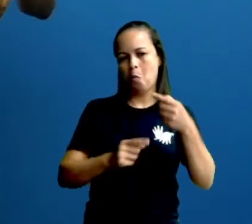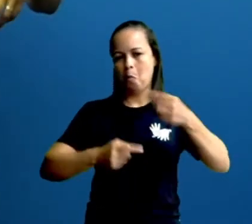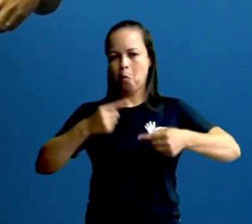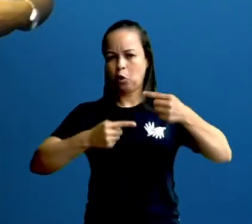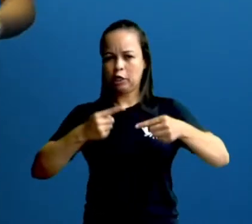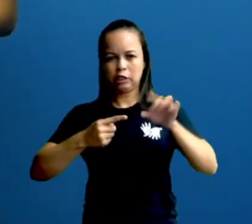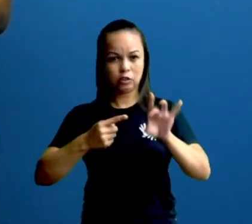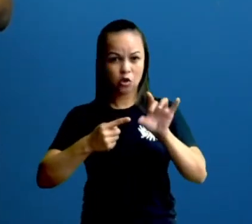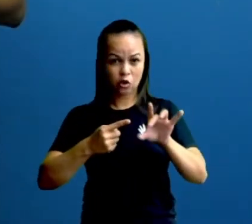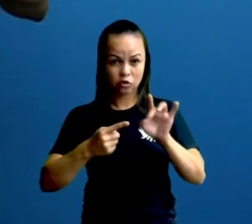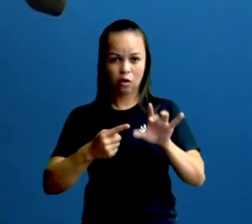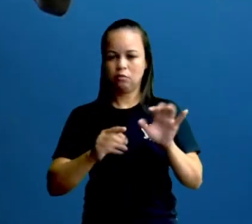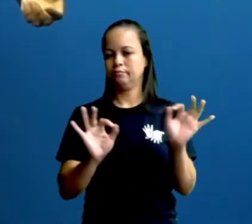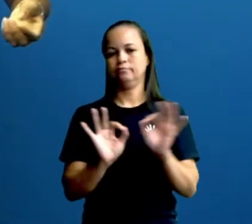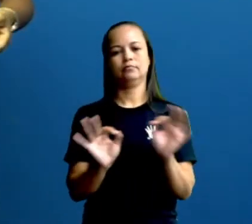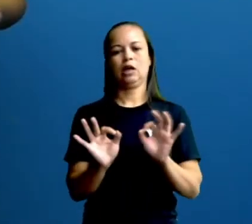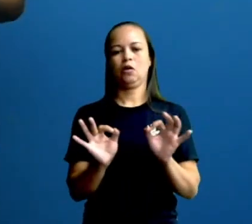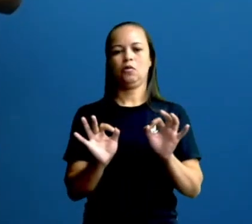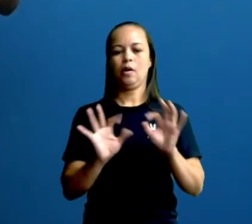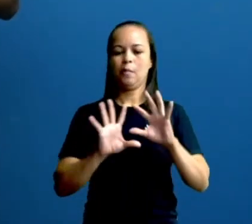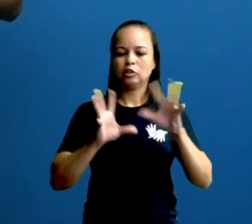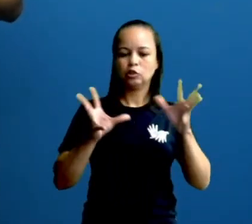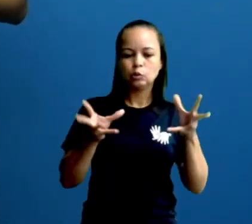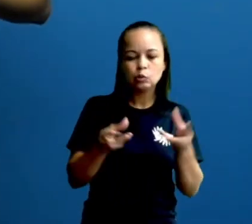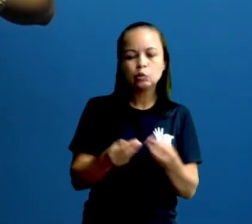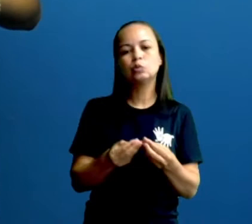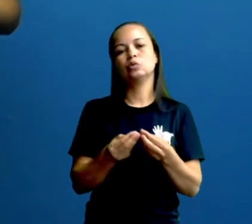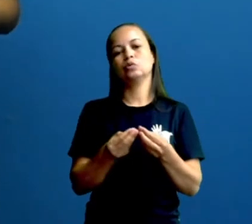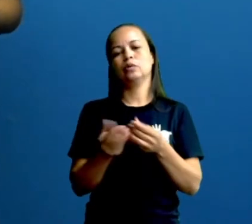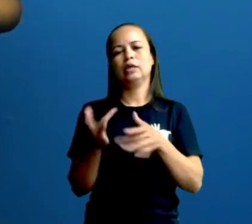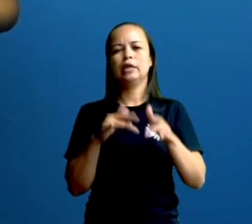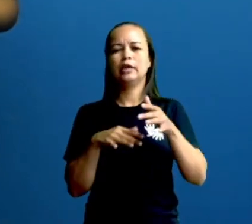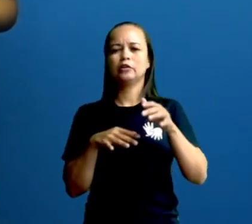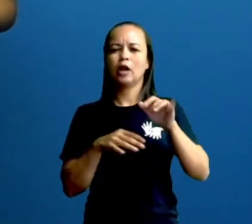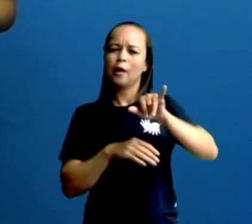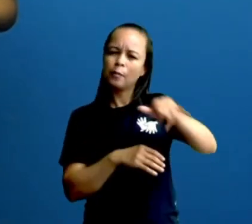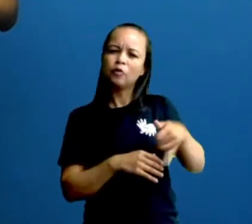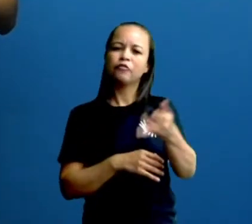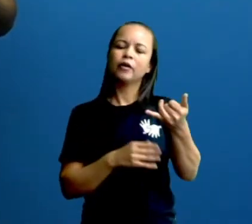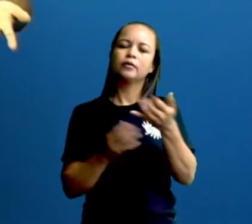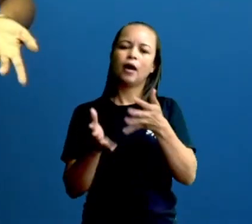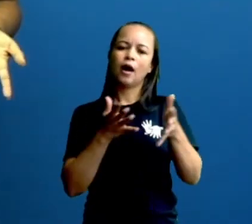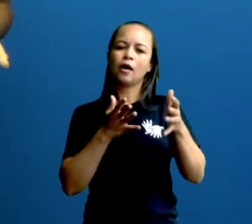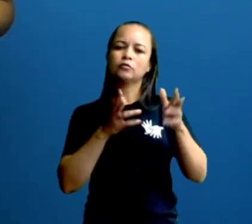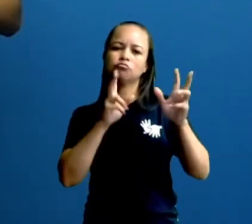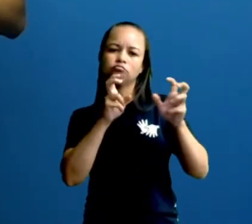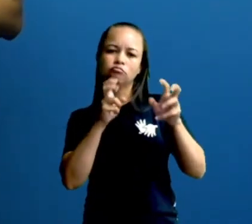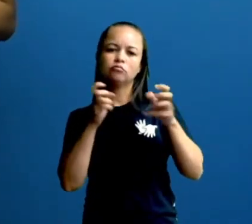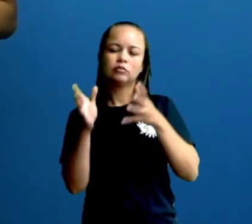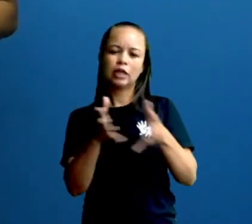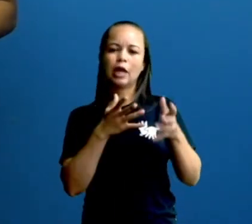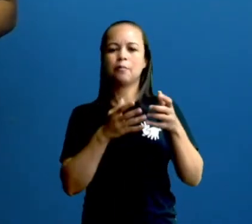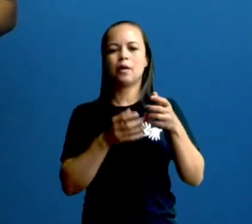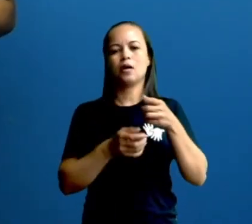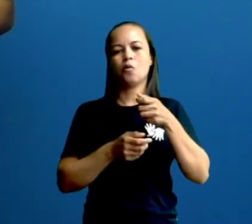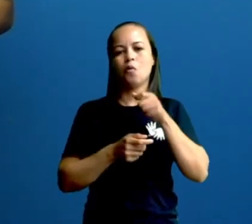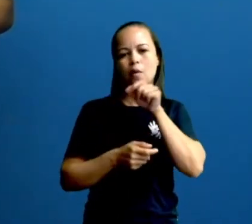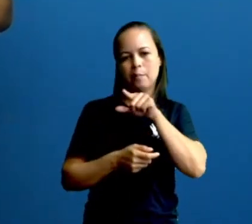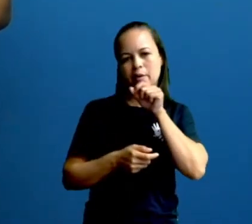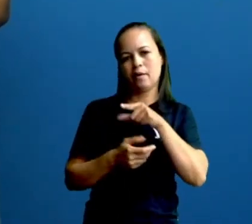Não, ela vai abranger todos os campos que achar que pode tirar proveito ali da situação com humor, com uma